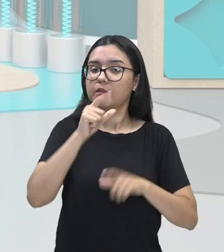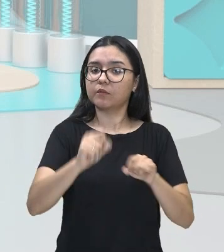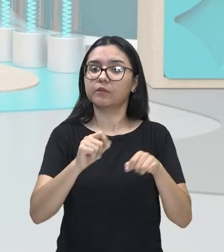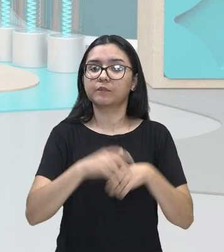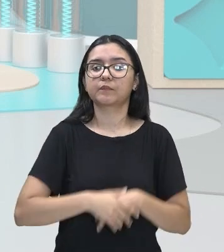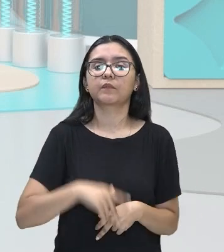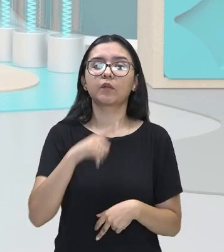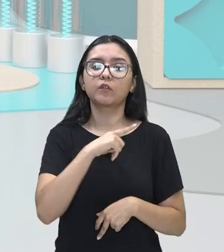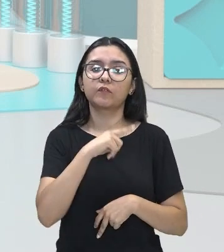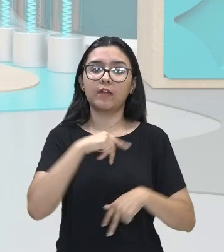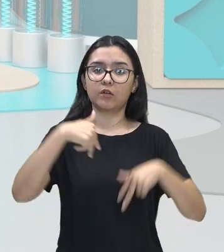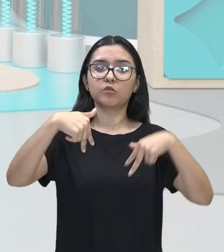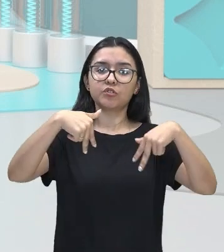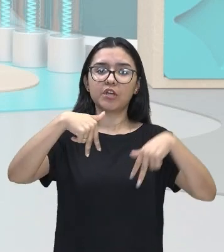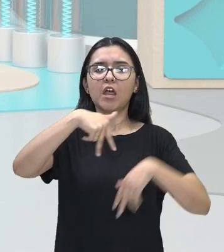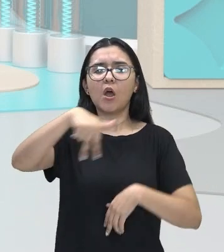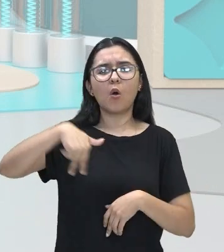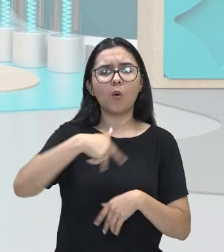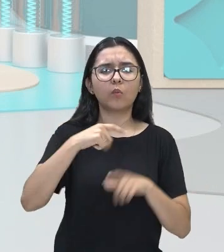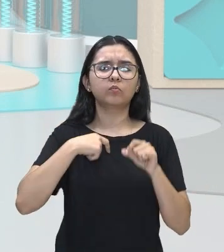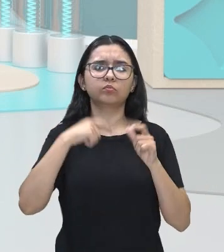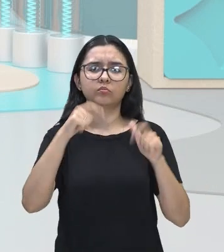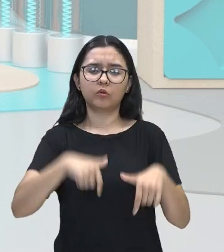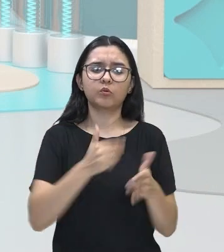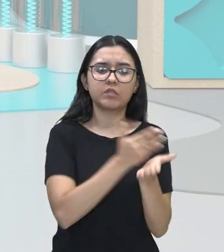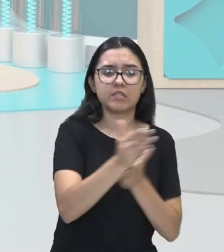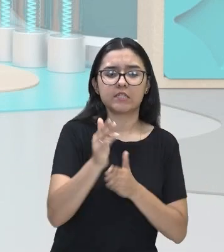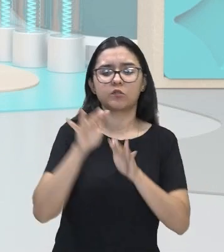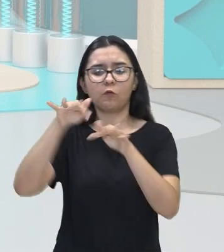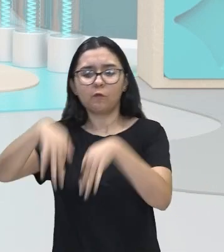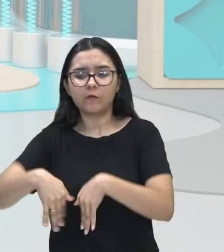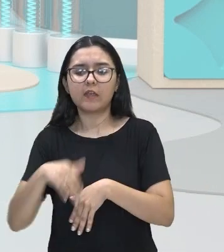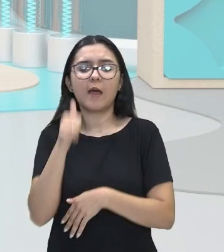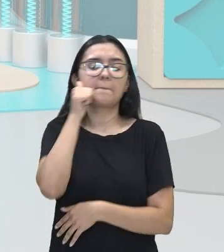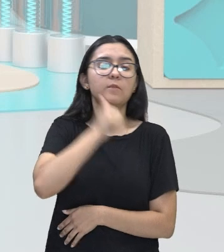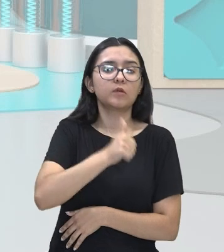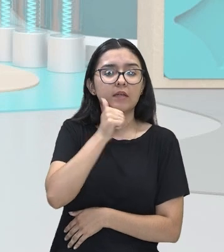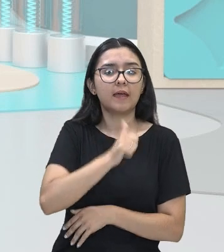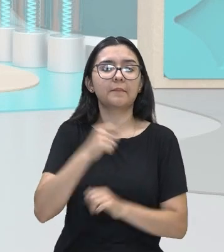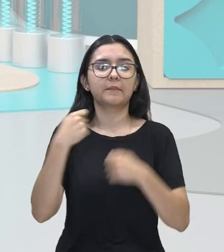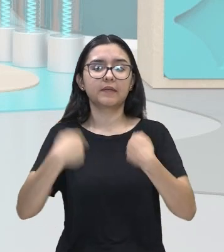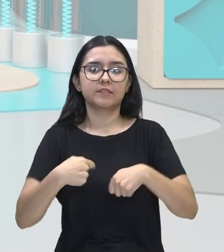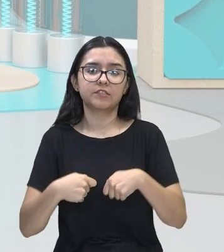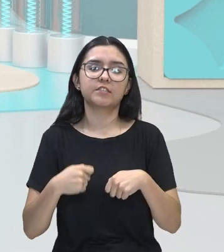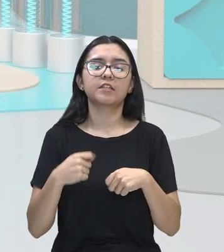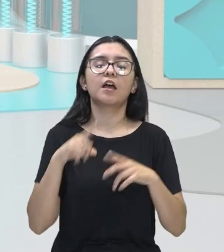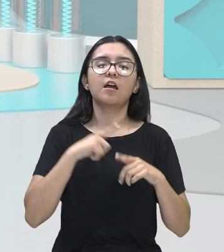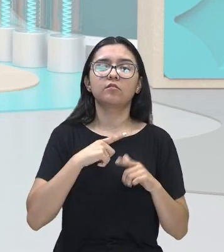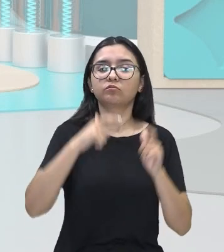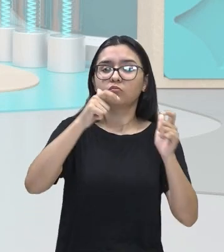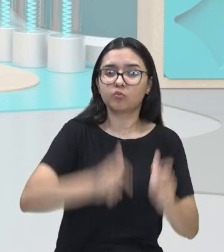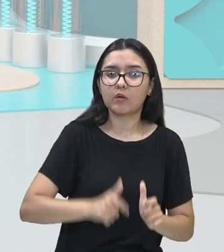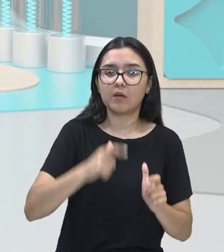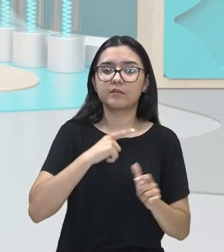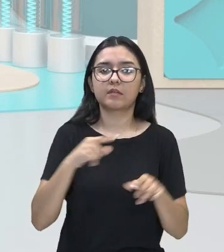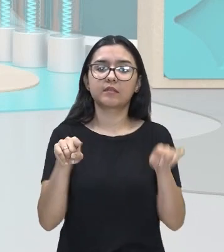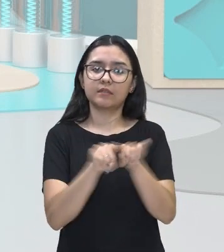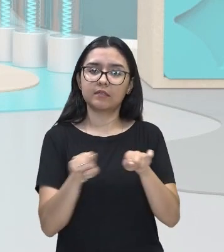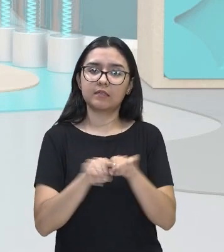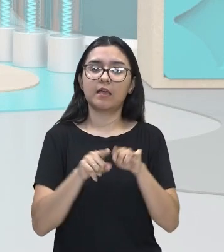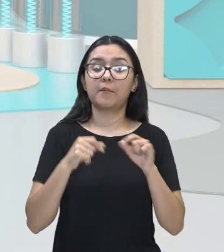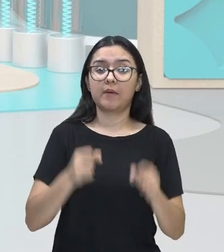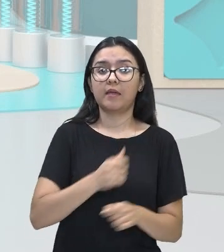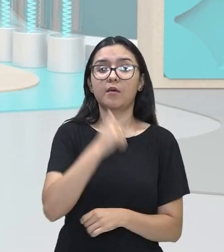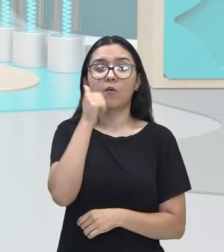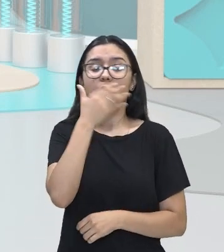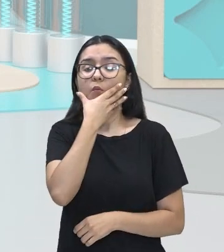você executa um giro, onde que ele vai terminar, onde que a dama precisa retornar. Um bom cavalheiro vai conduzir a